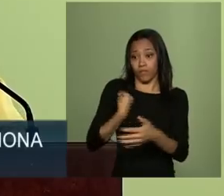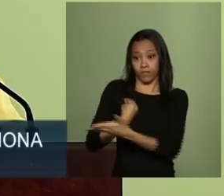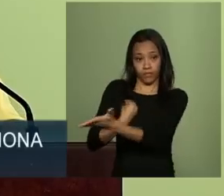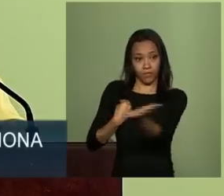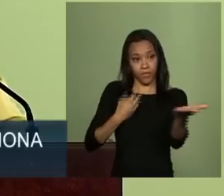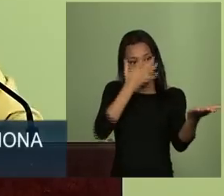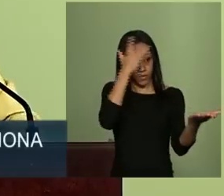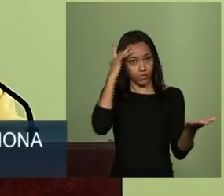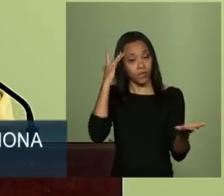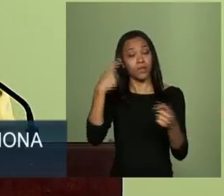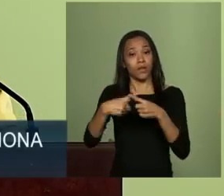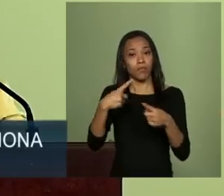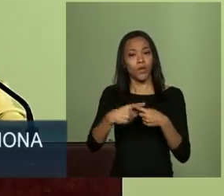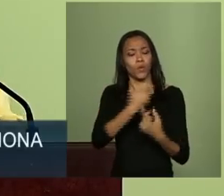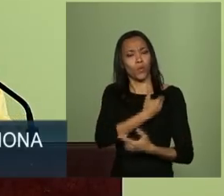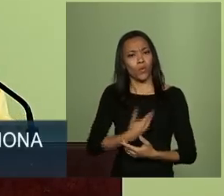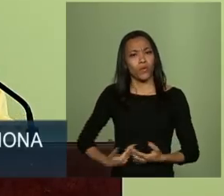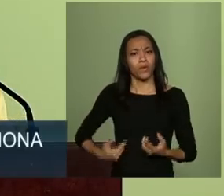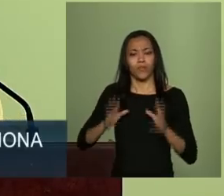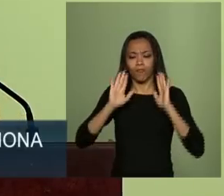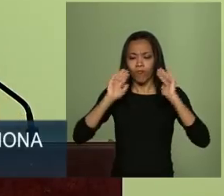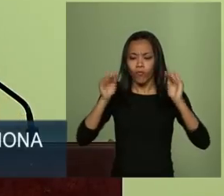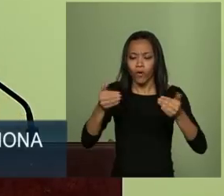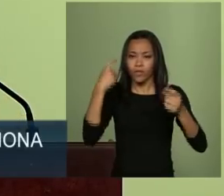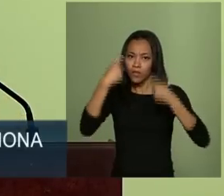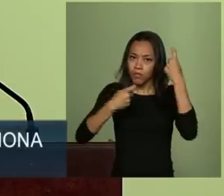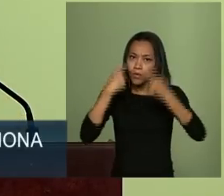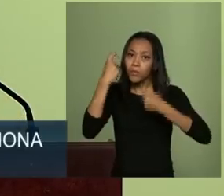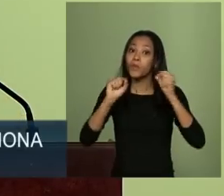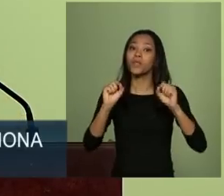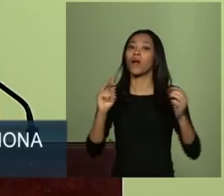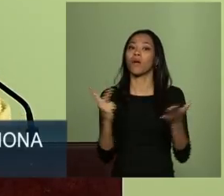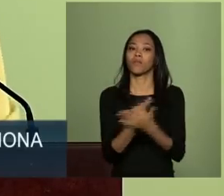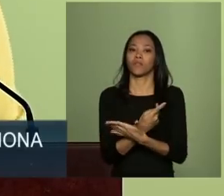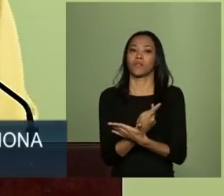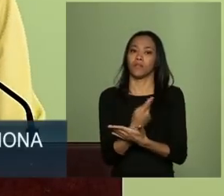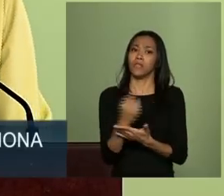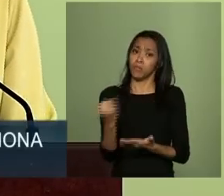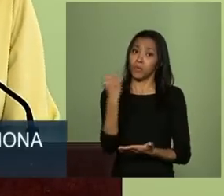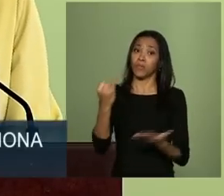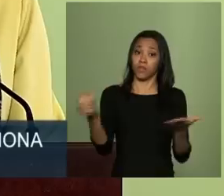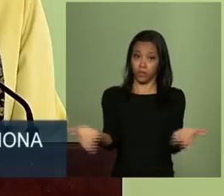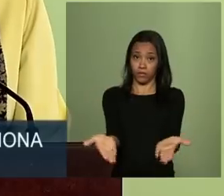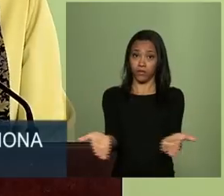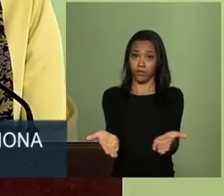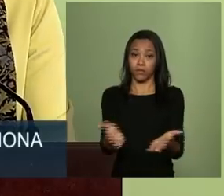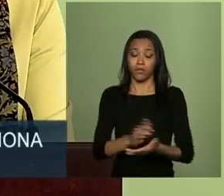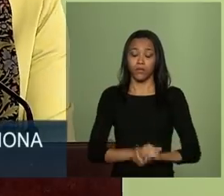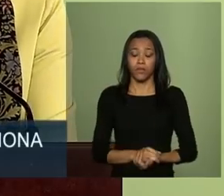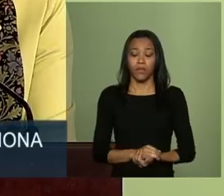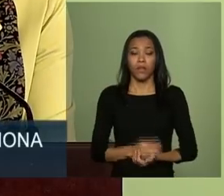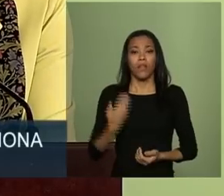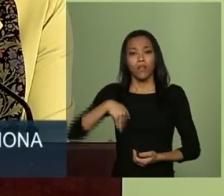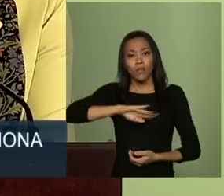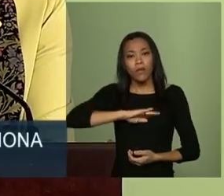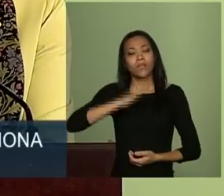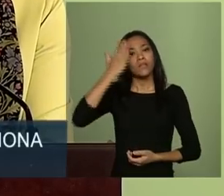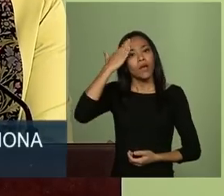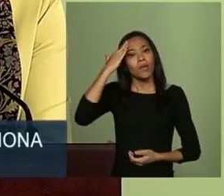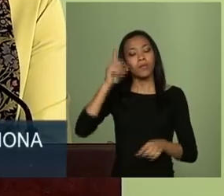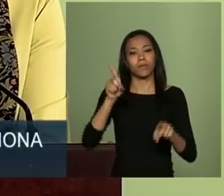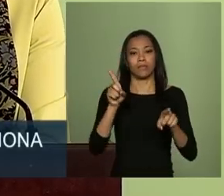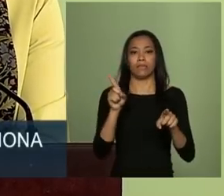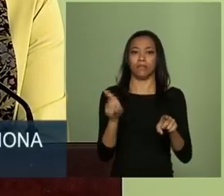governo dando relevância ao que está acontecendo hoje. Nós sabemos também que